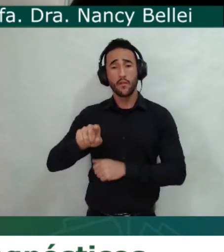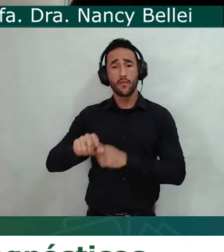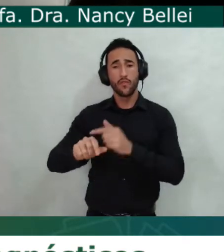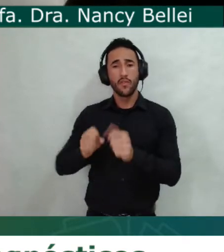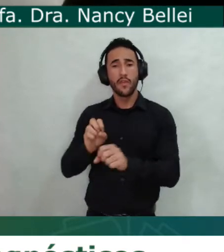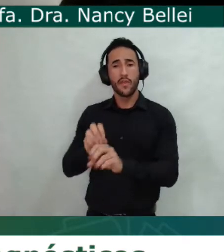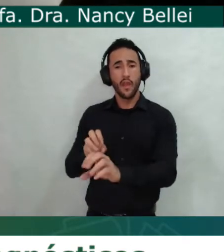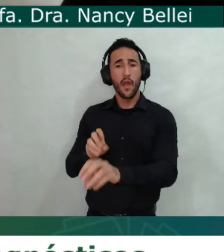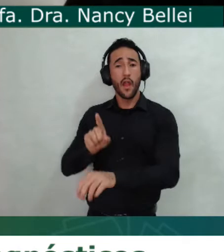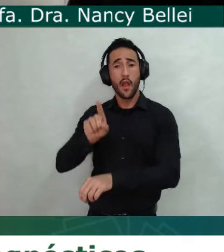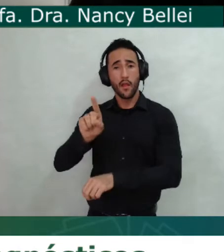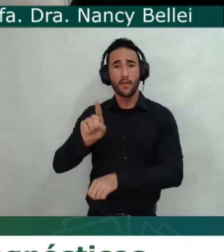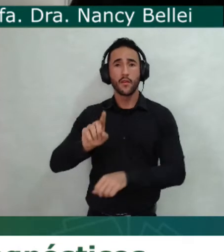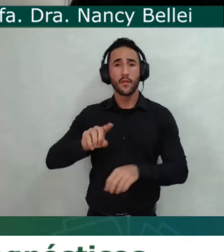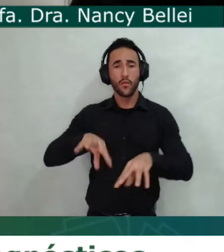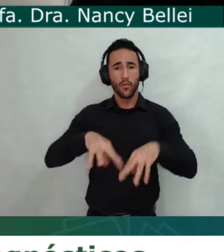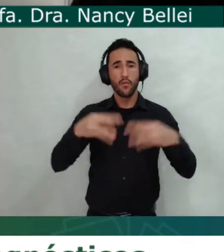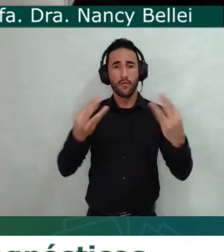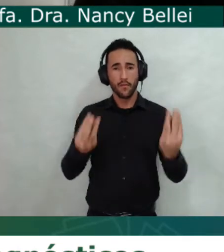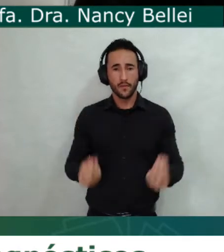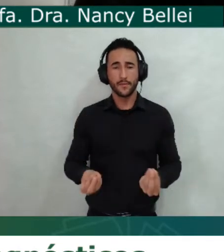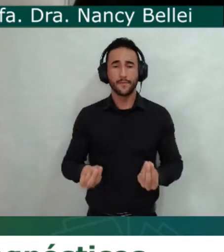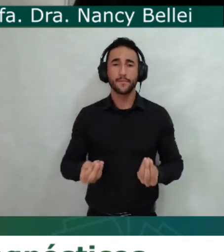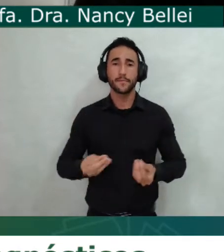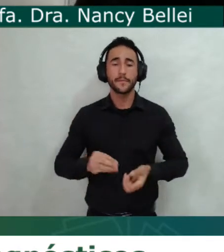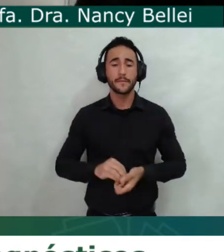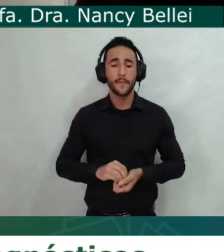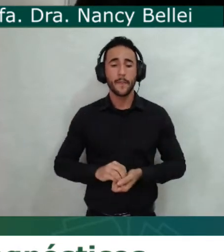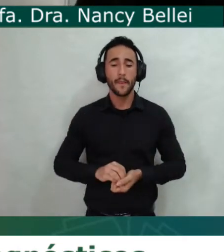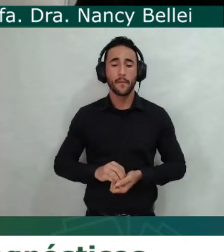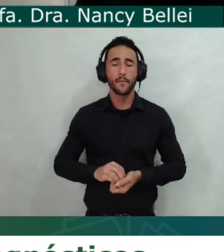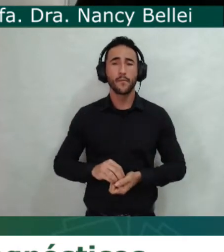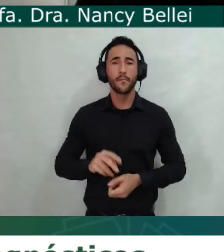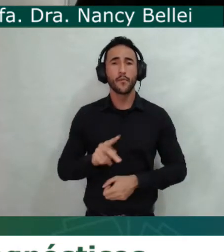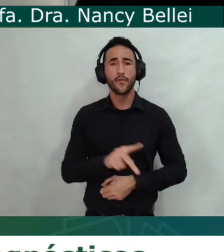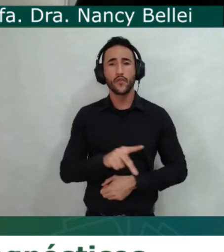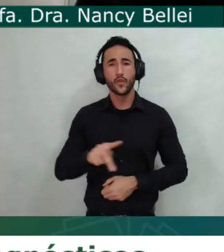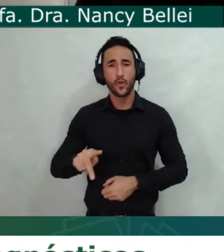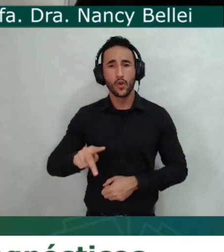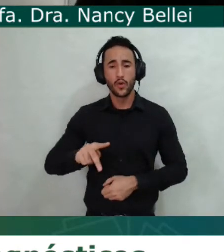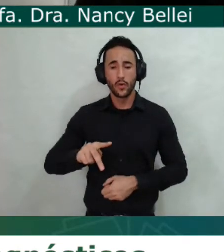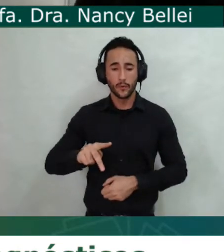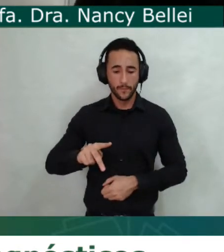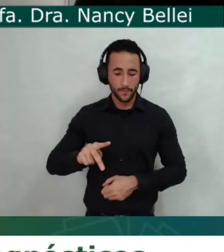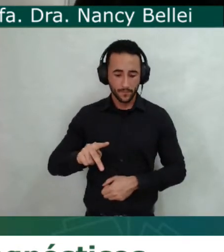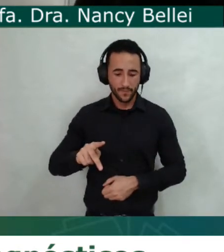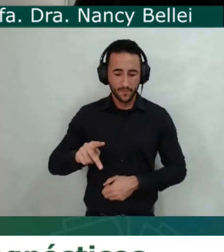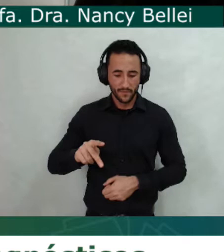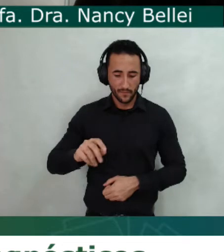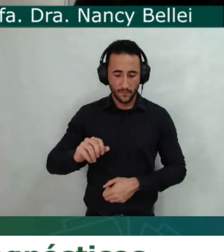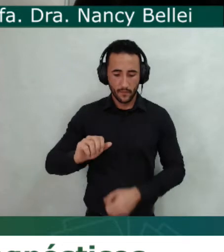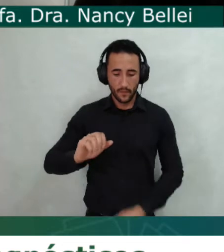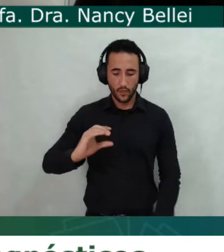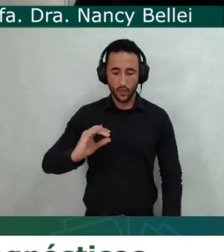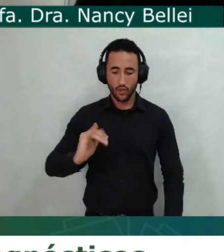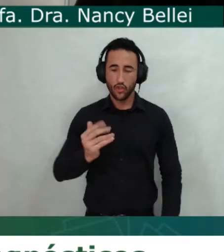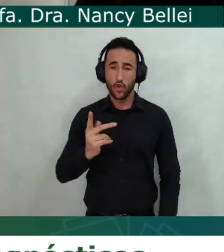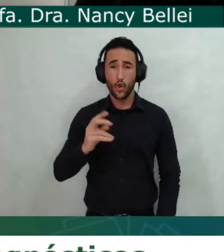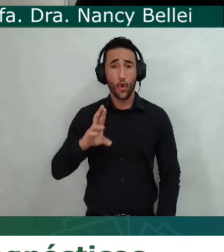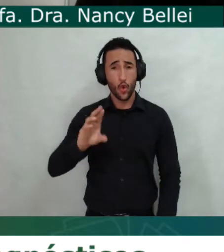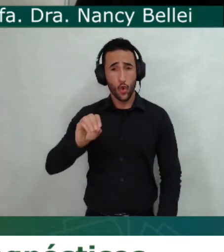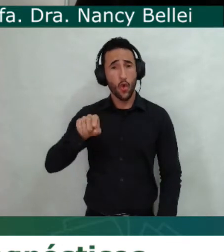O professor Chioro já tem uma experiência enorme na gestão de